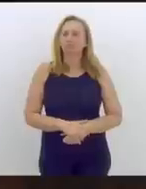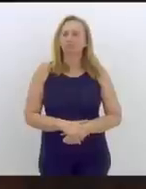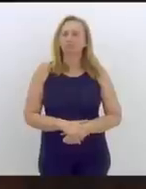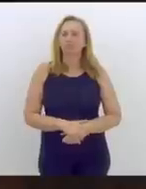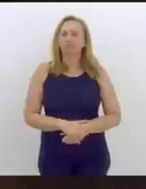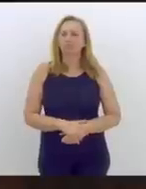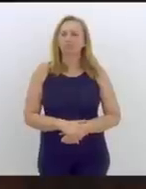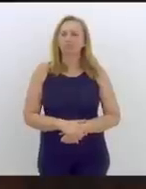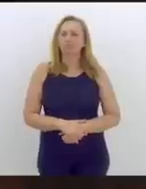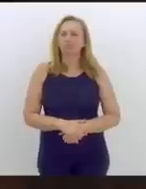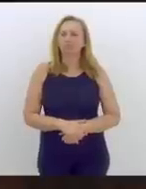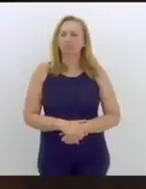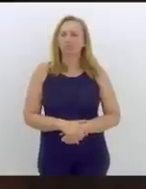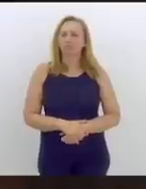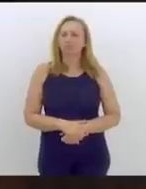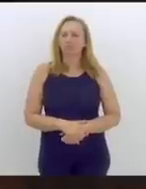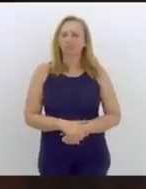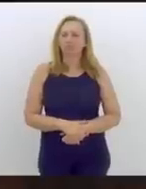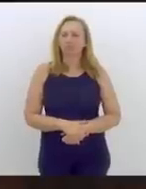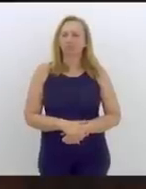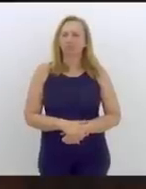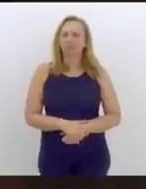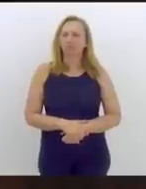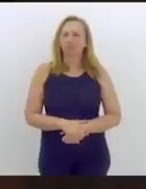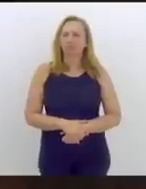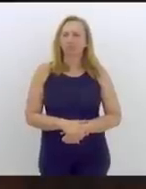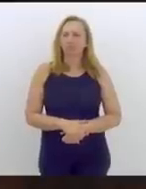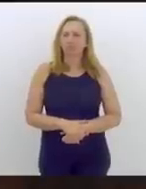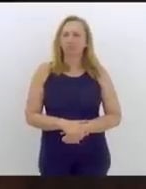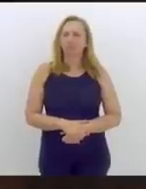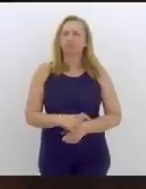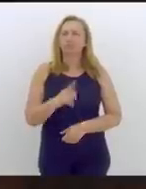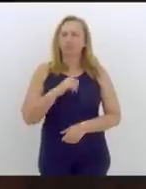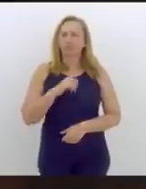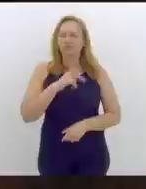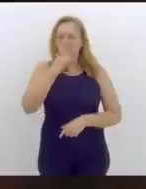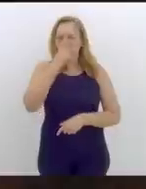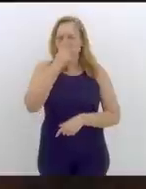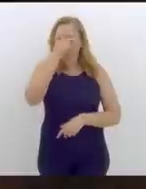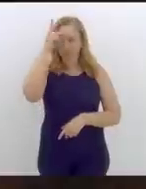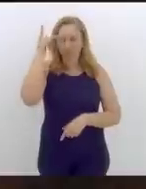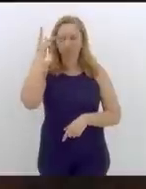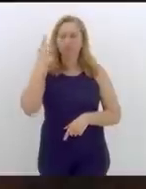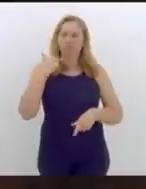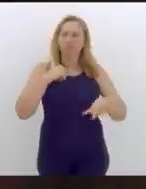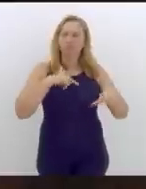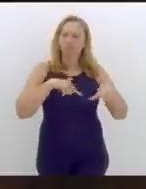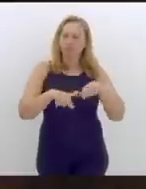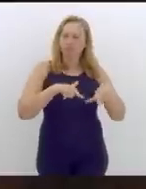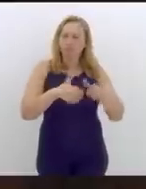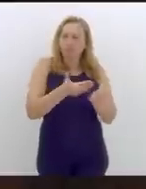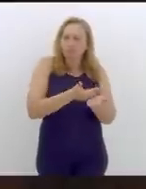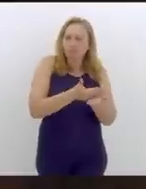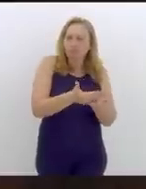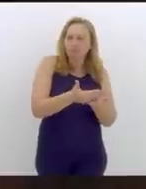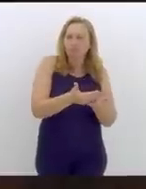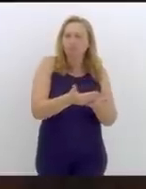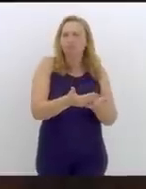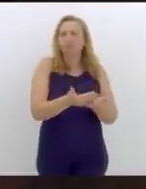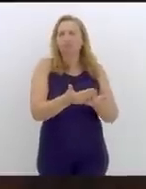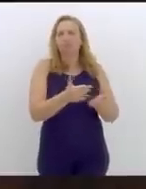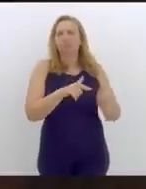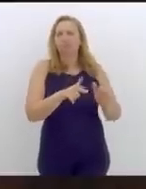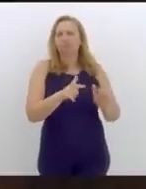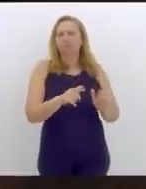ser quando for porque tem o ativo veterano então o ativo tem que trabalhar para